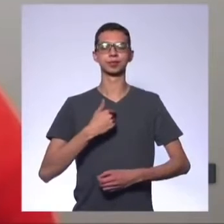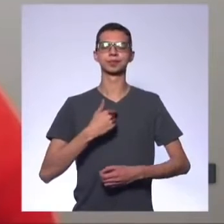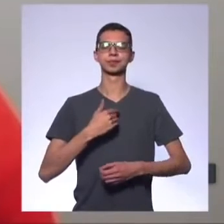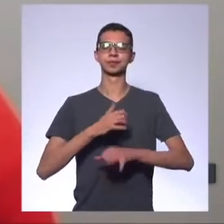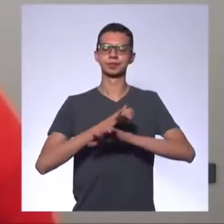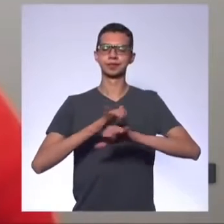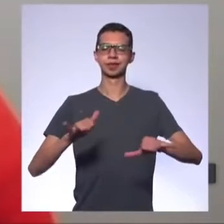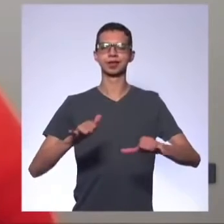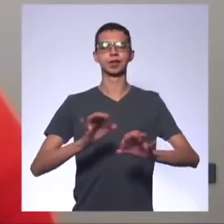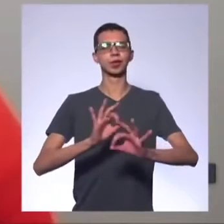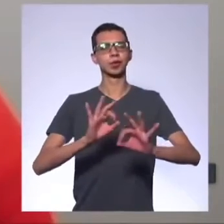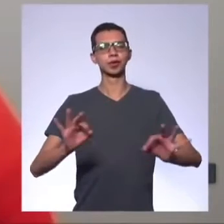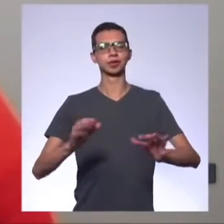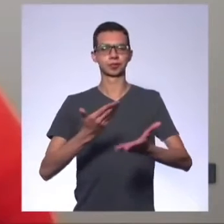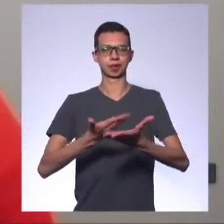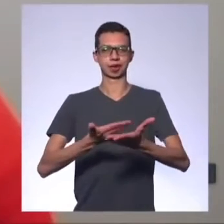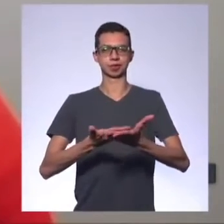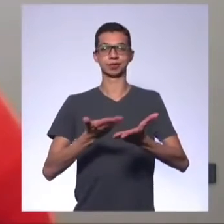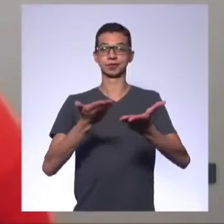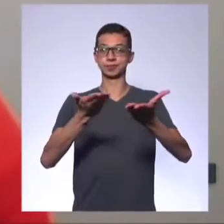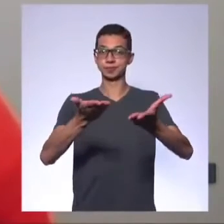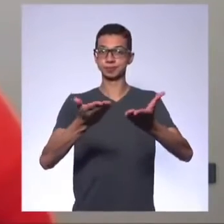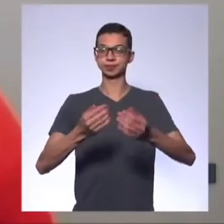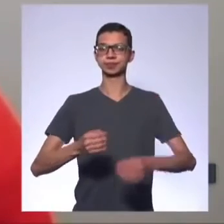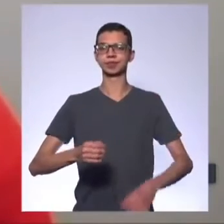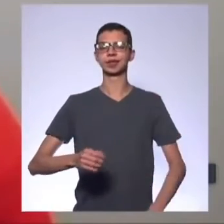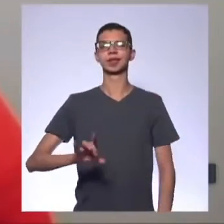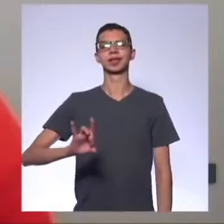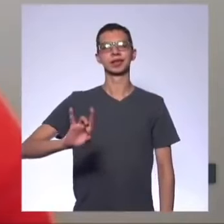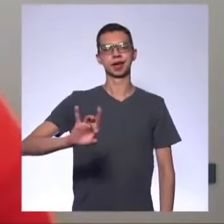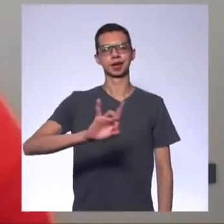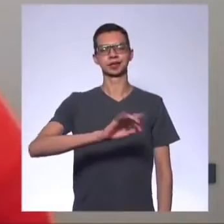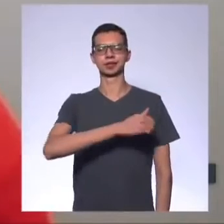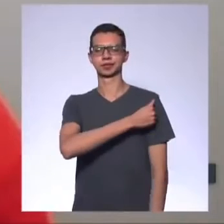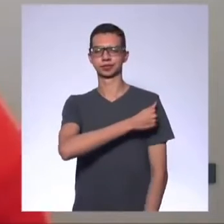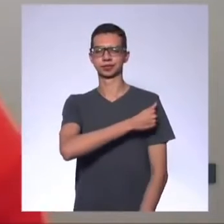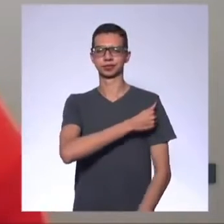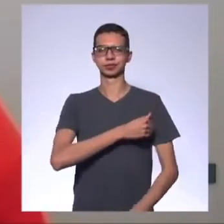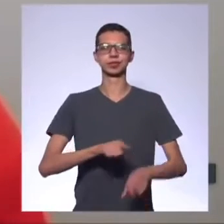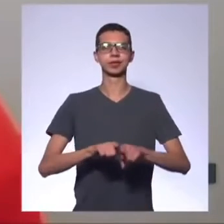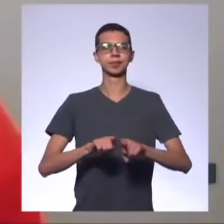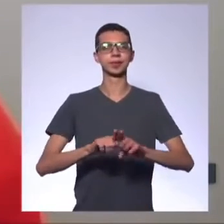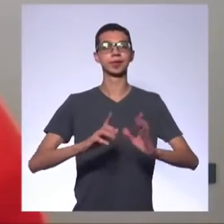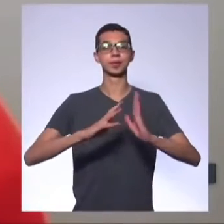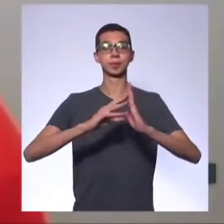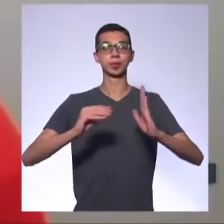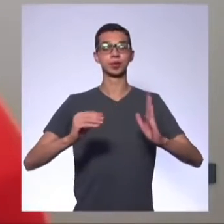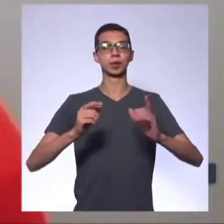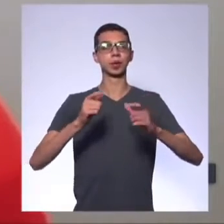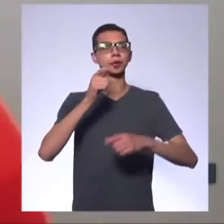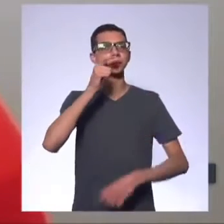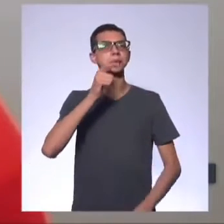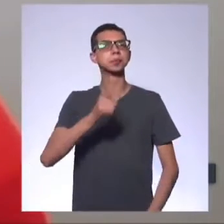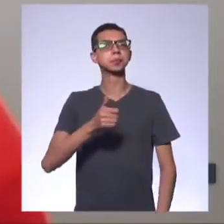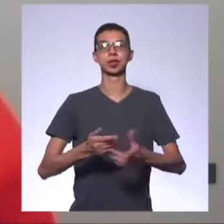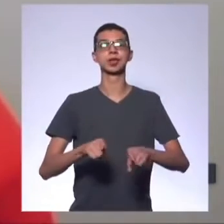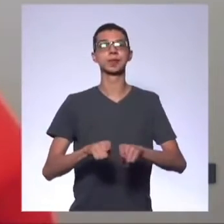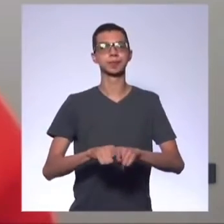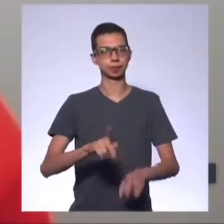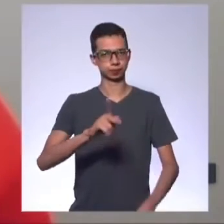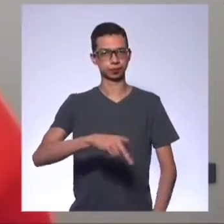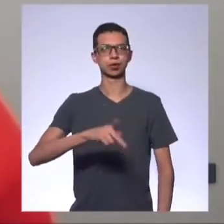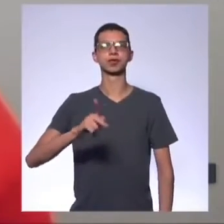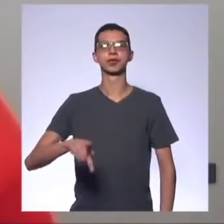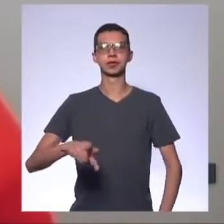excelente aula para você, para os nossos estudantes. E é um formato bem interessante que a gente fez agora em outras aulas e deu tudo certo.